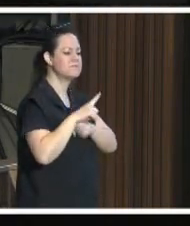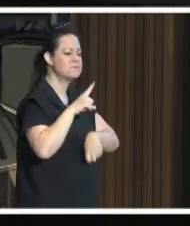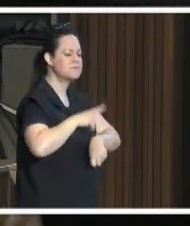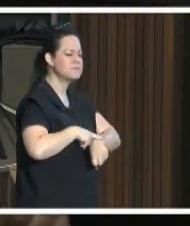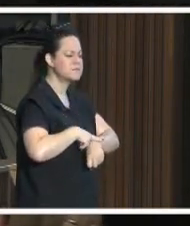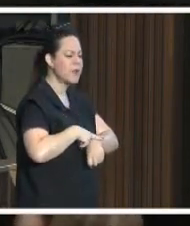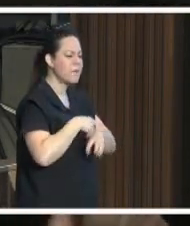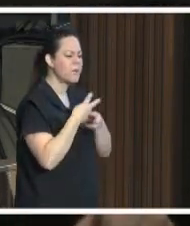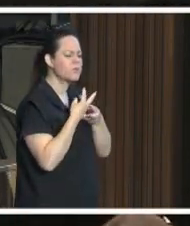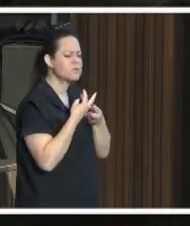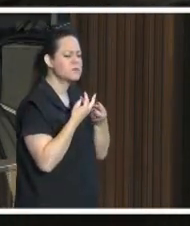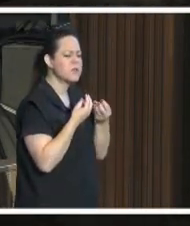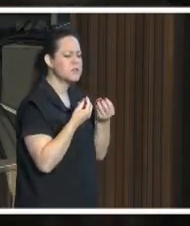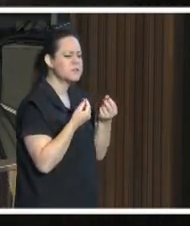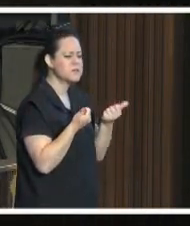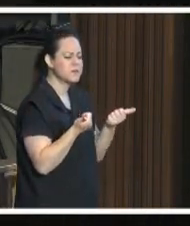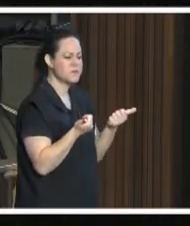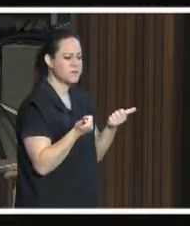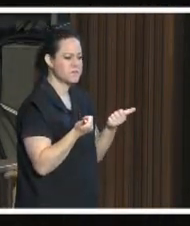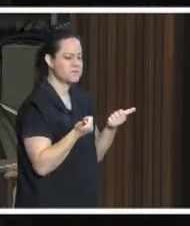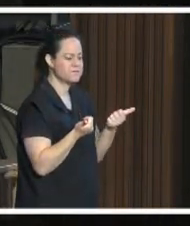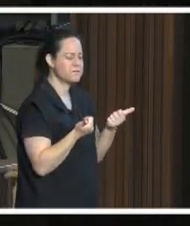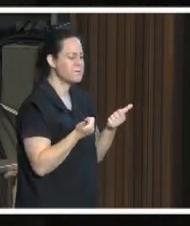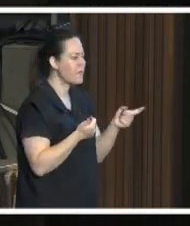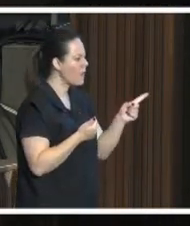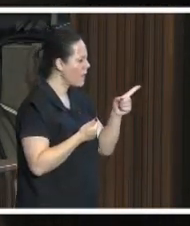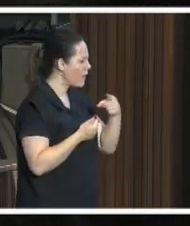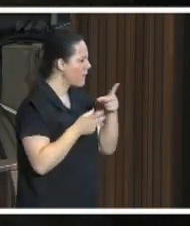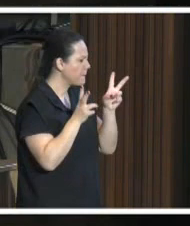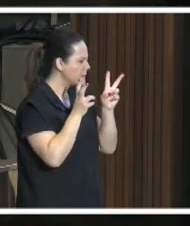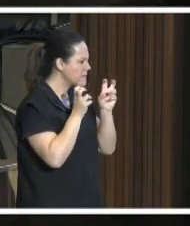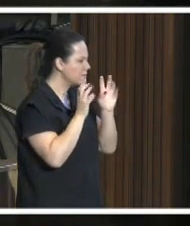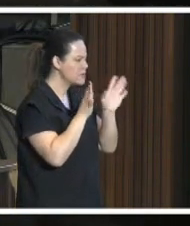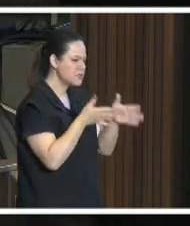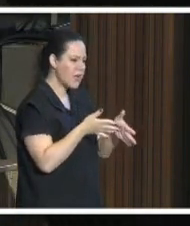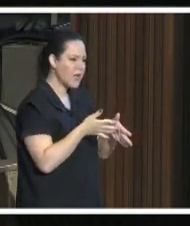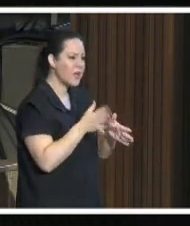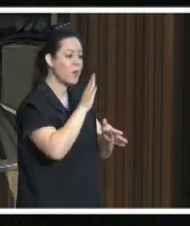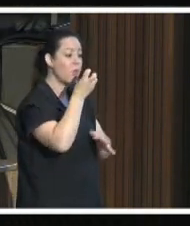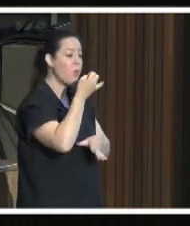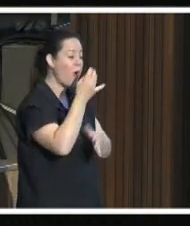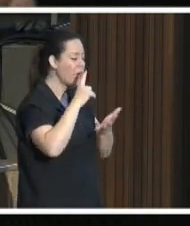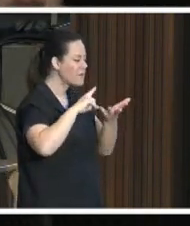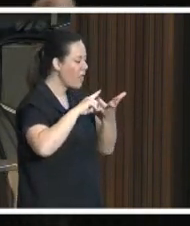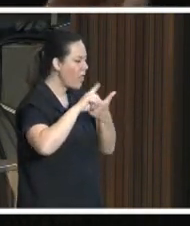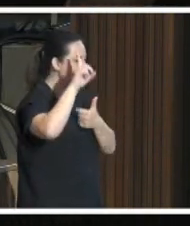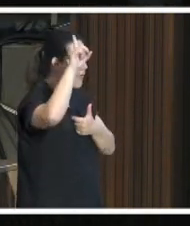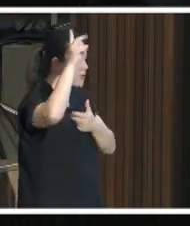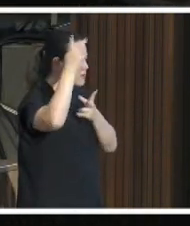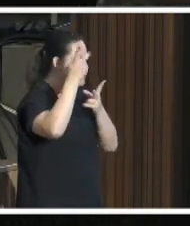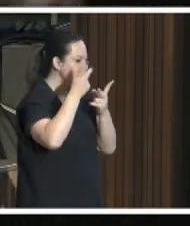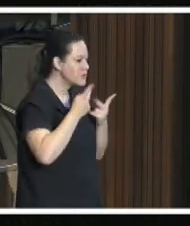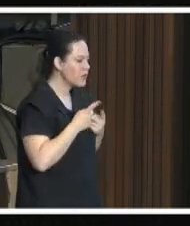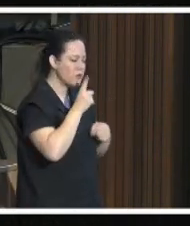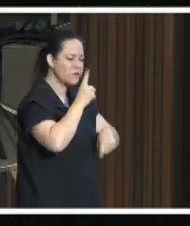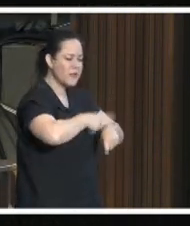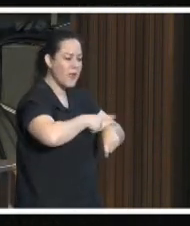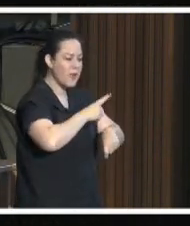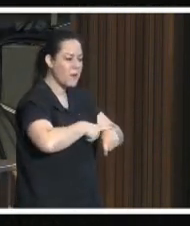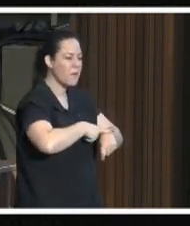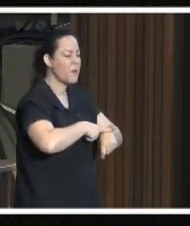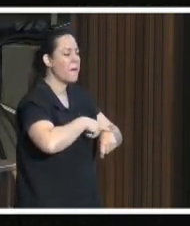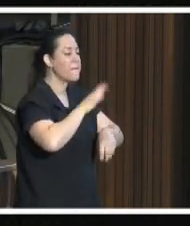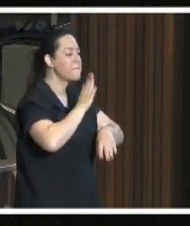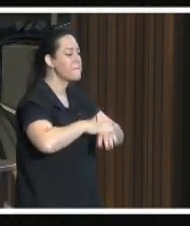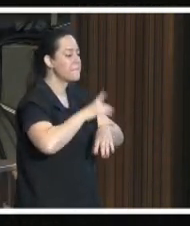sensível. Você já parou para perceber quantas vezes Deus já te visitou no momento mais sensível da tua